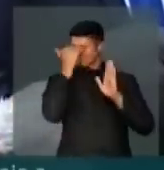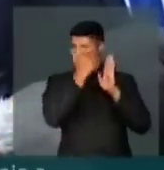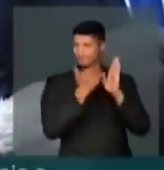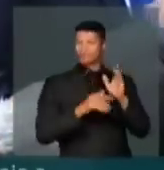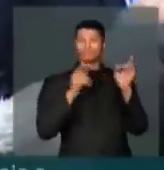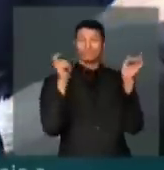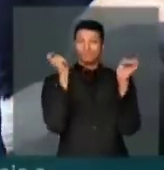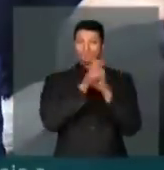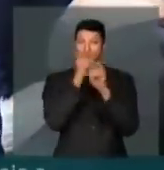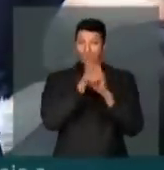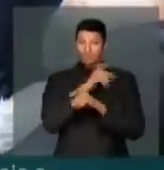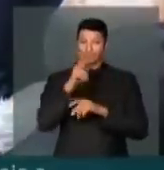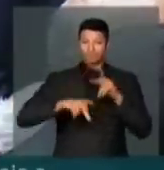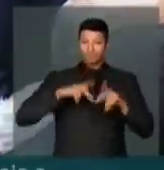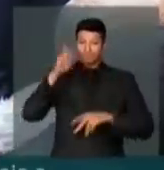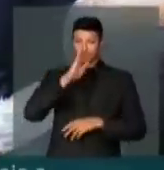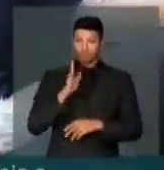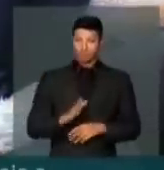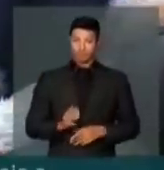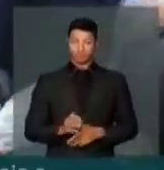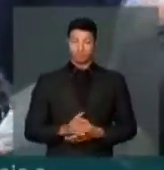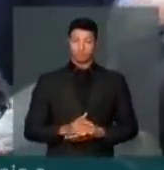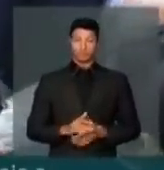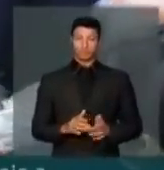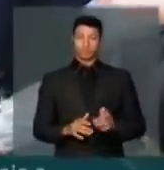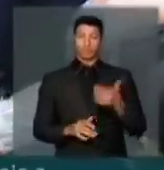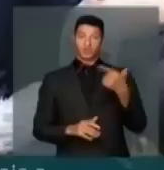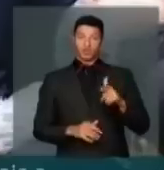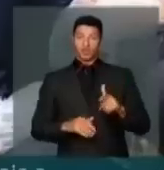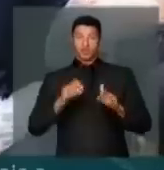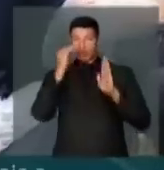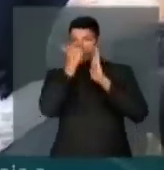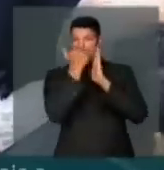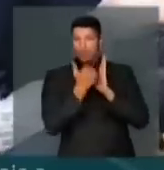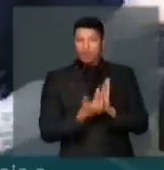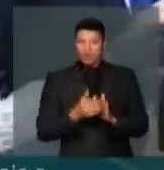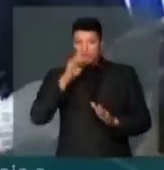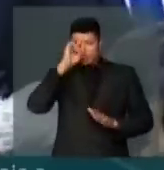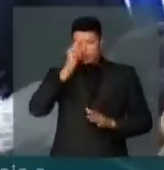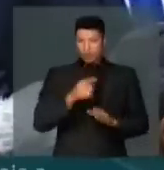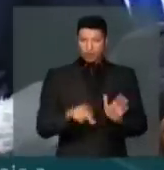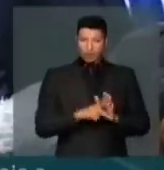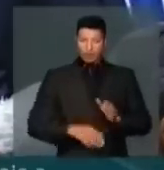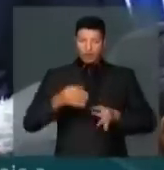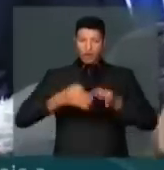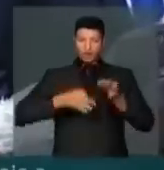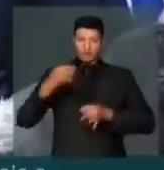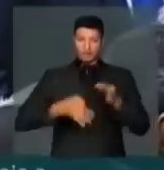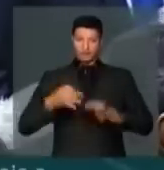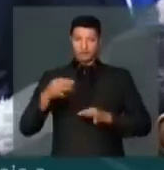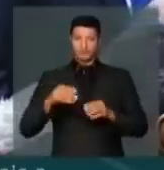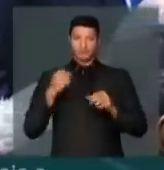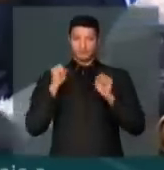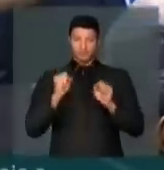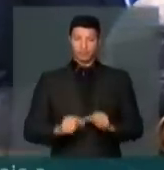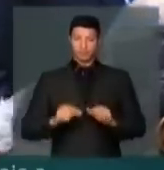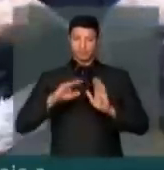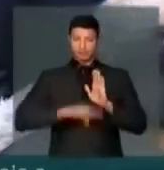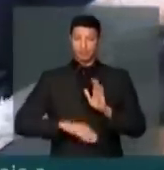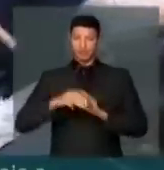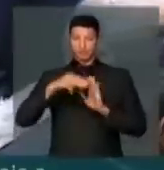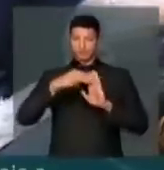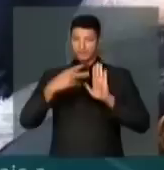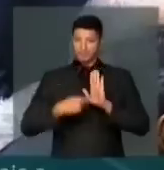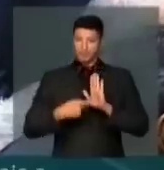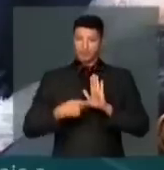está mentindo ao povo brasileiro. E ao não cumprir uma determinação judicial, poderia baixar uma